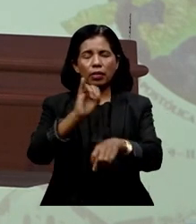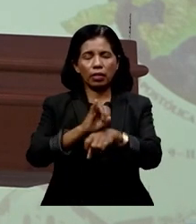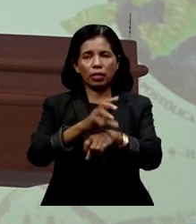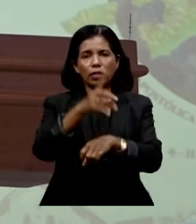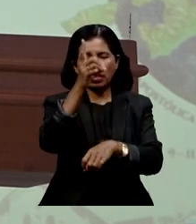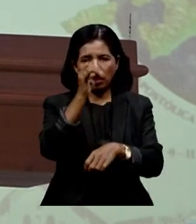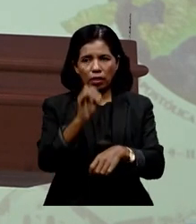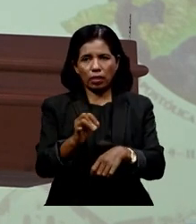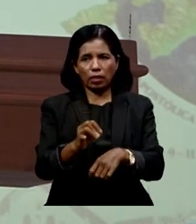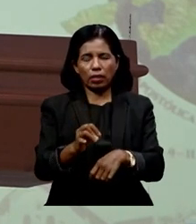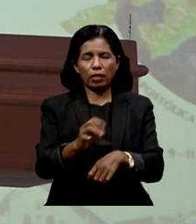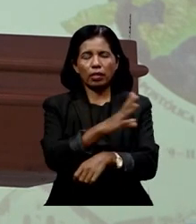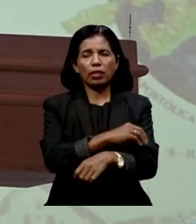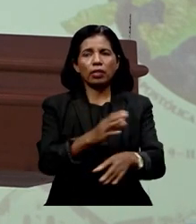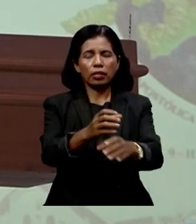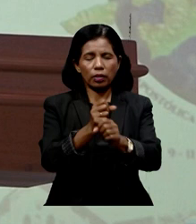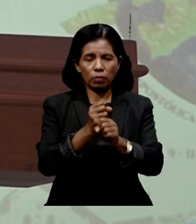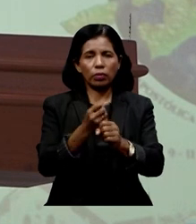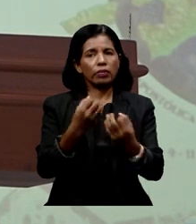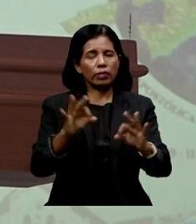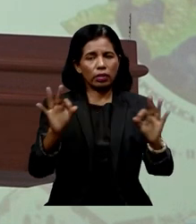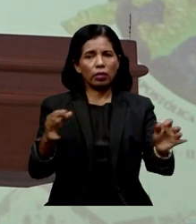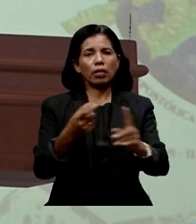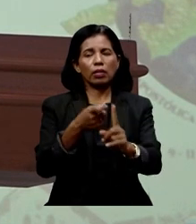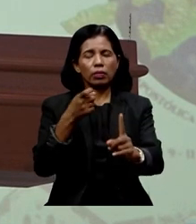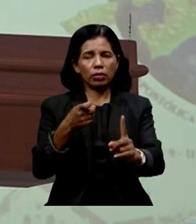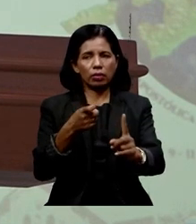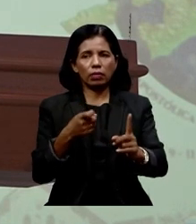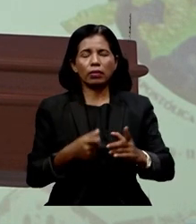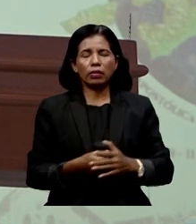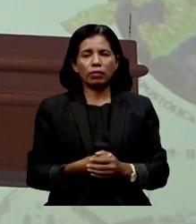neber vigário geral simultâneo na Rússia,